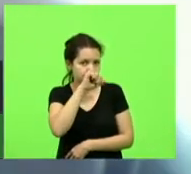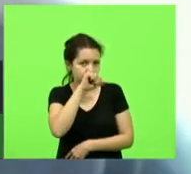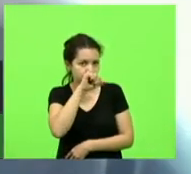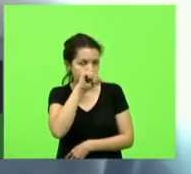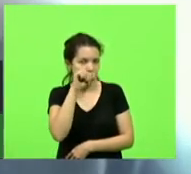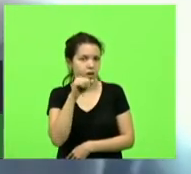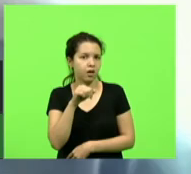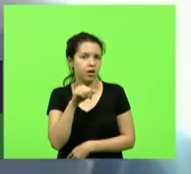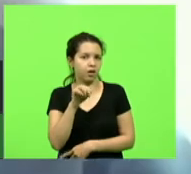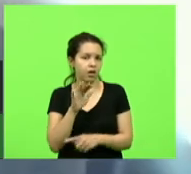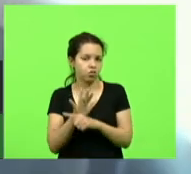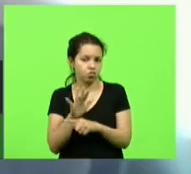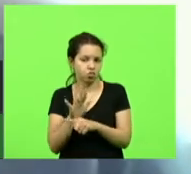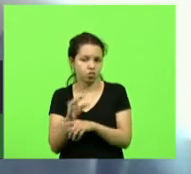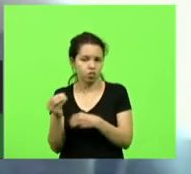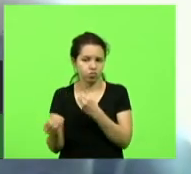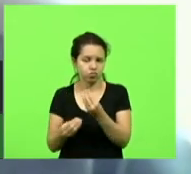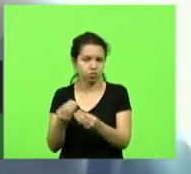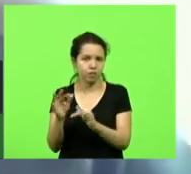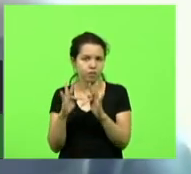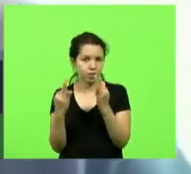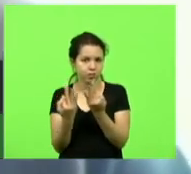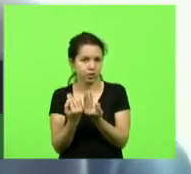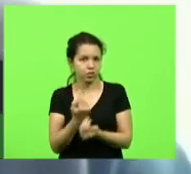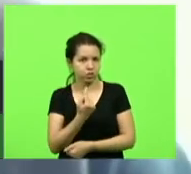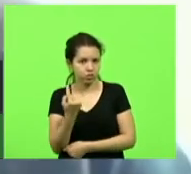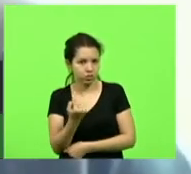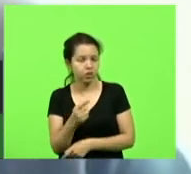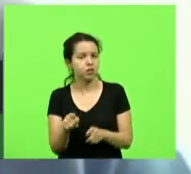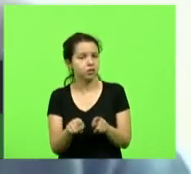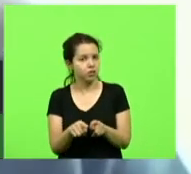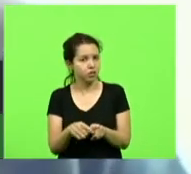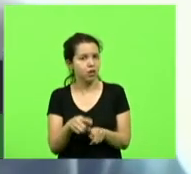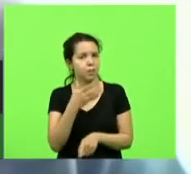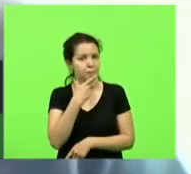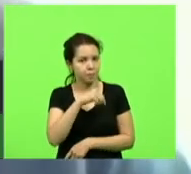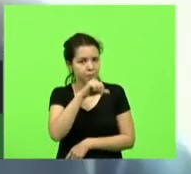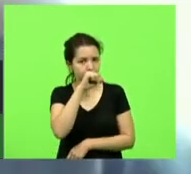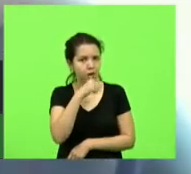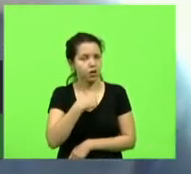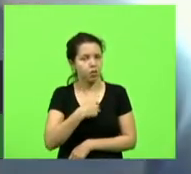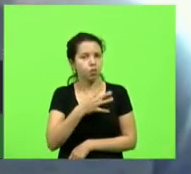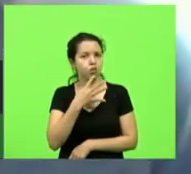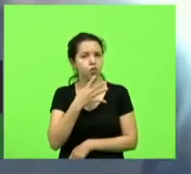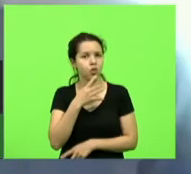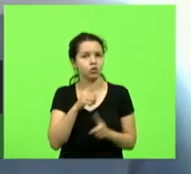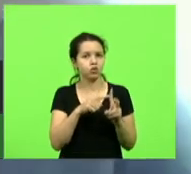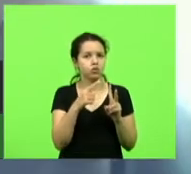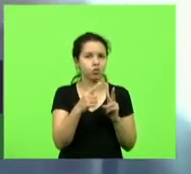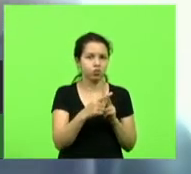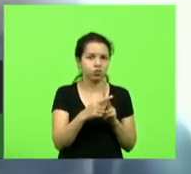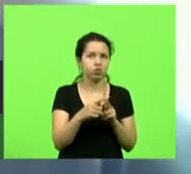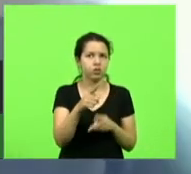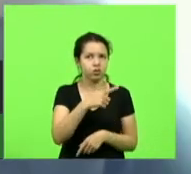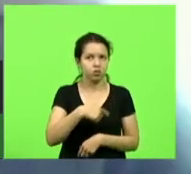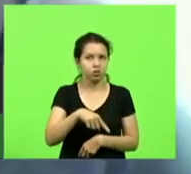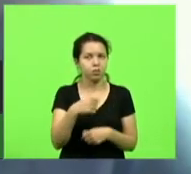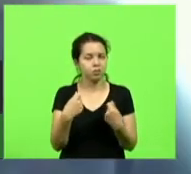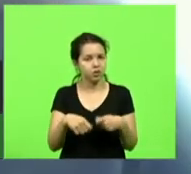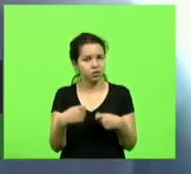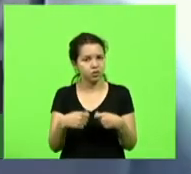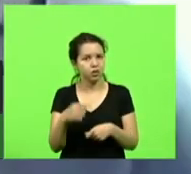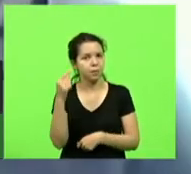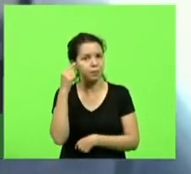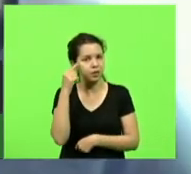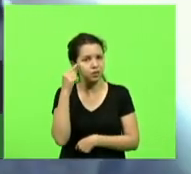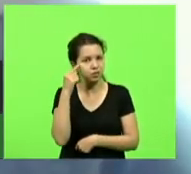que alimentam as suas famílias sozinhas. Tem pais também, eu conheço dois, tá? Então, nós temos que pensar